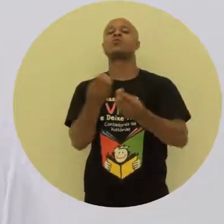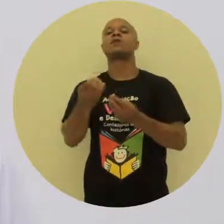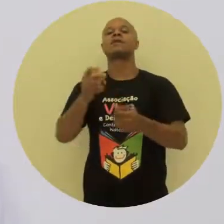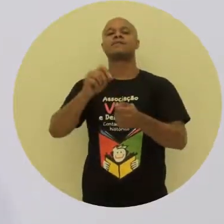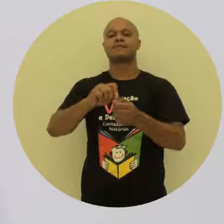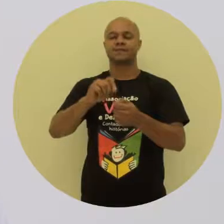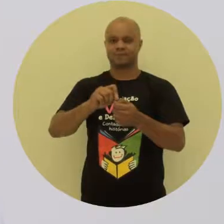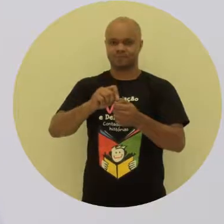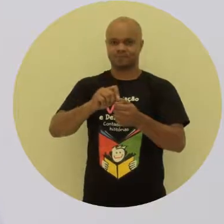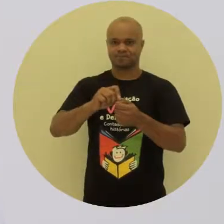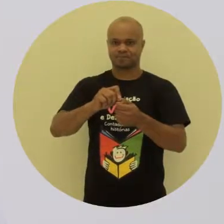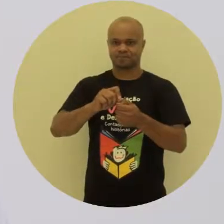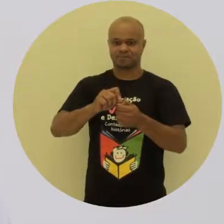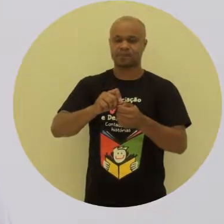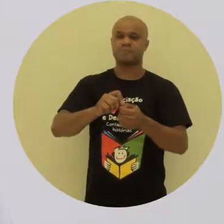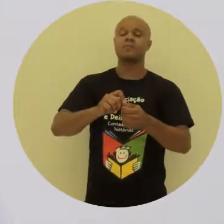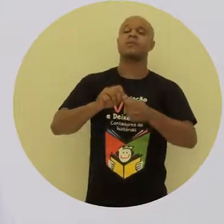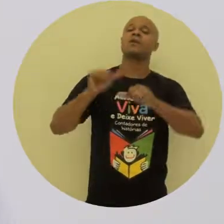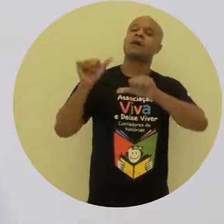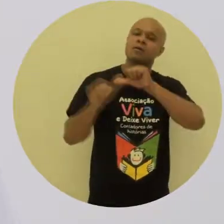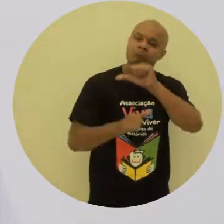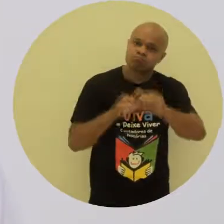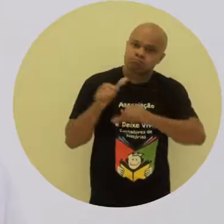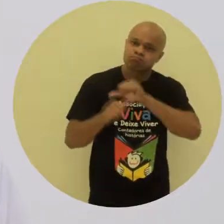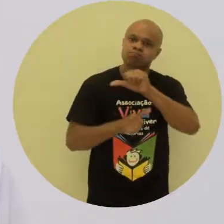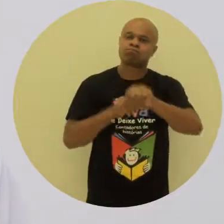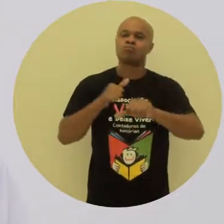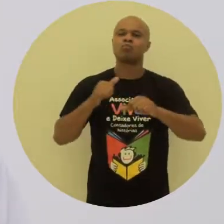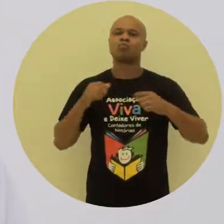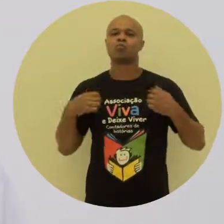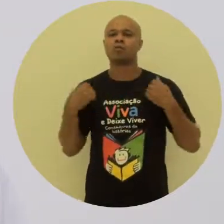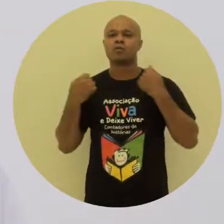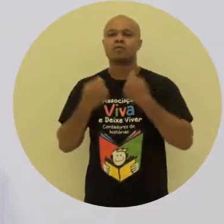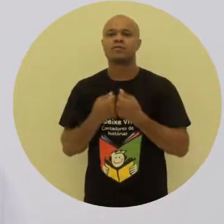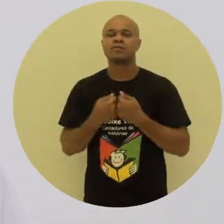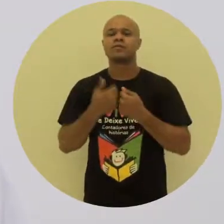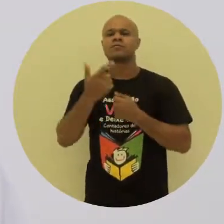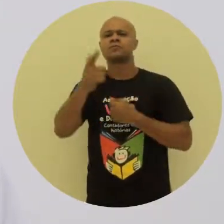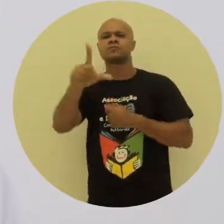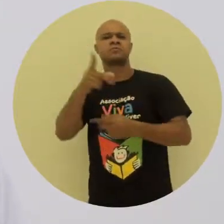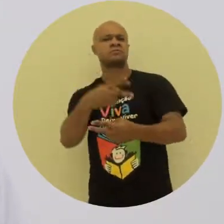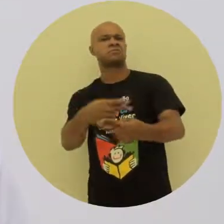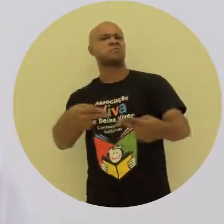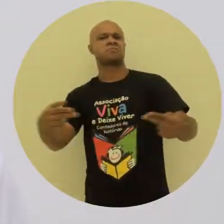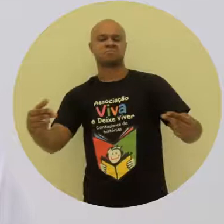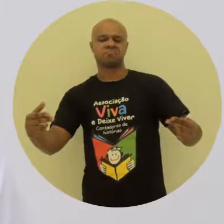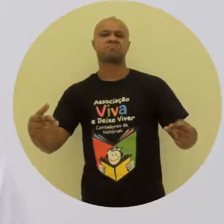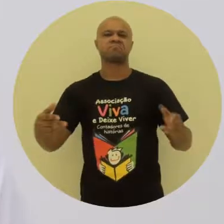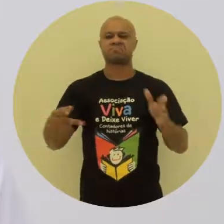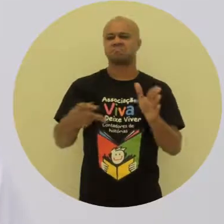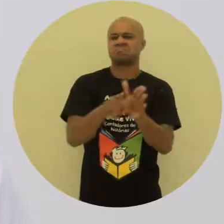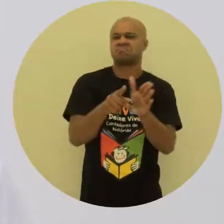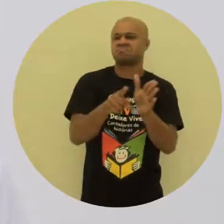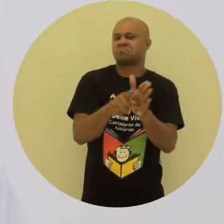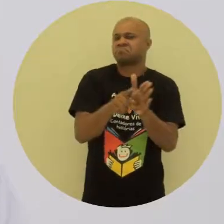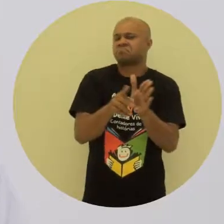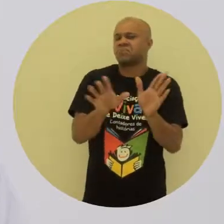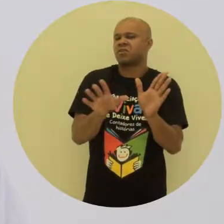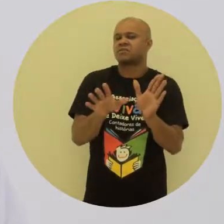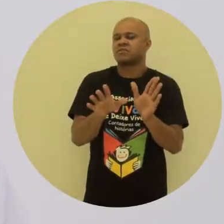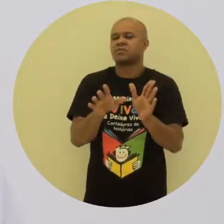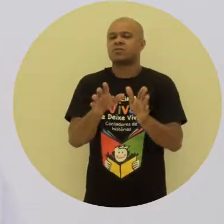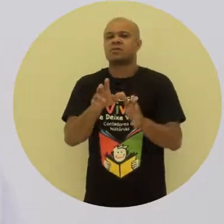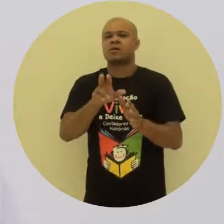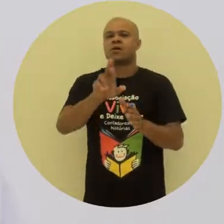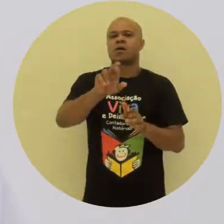depois nós temos um processo de transformação do avental em outros produtos que a gente